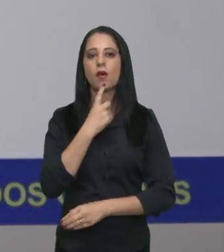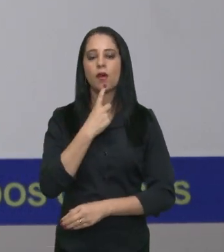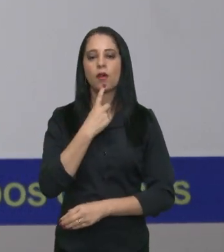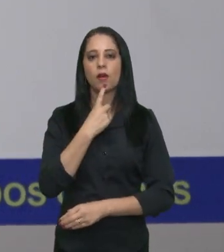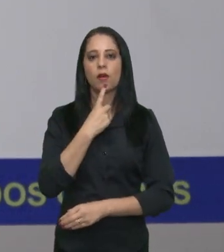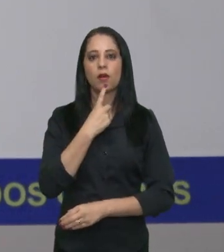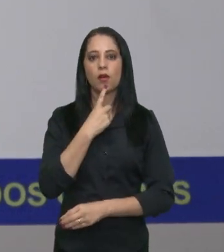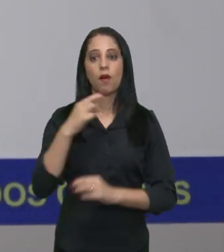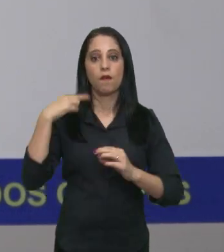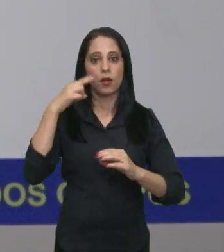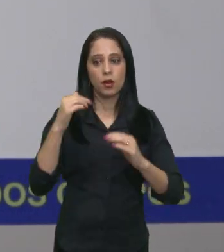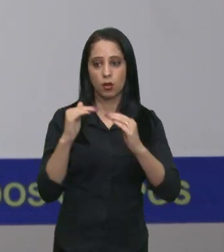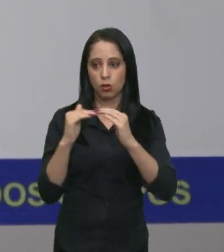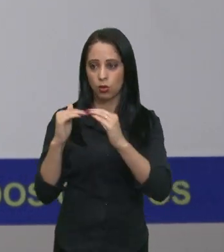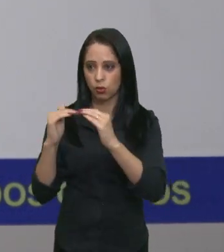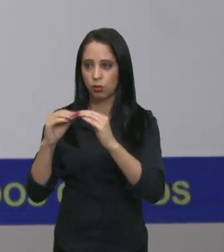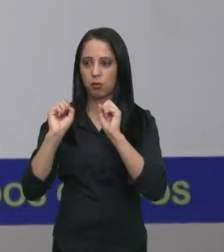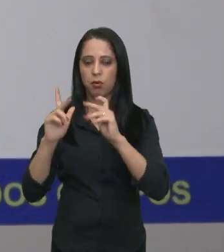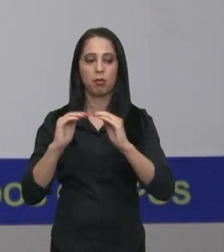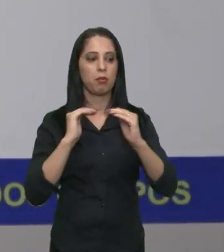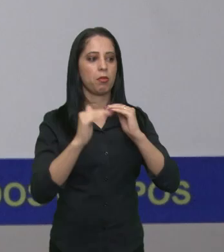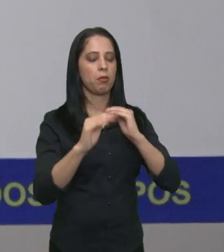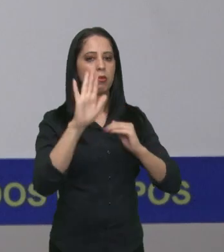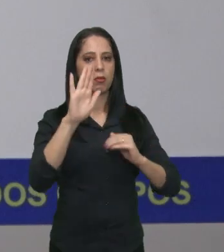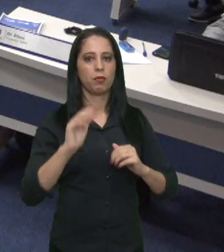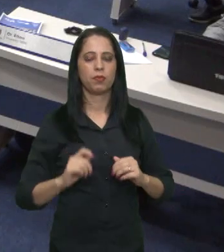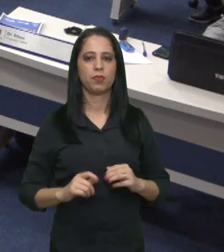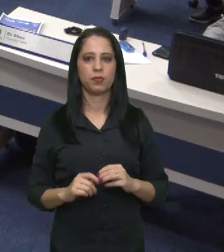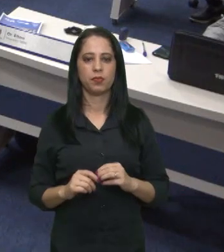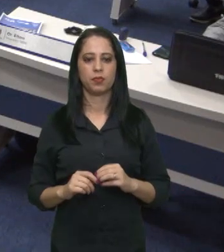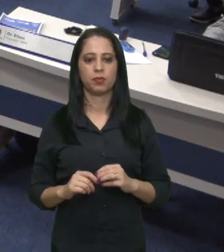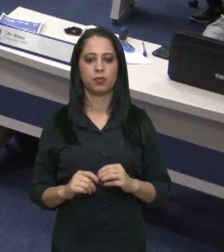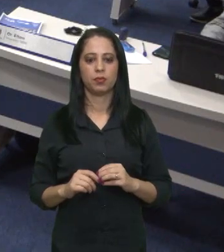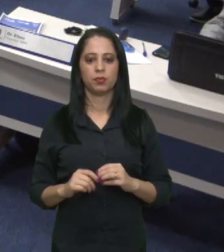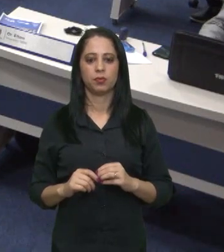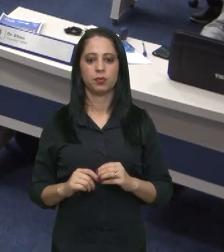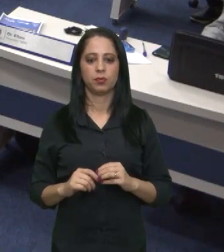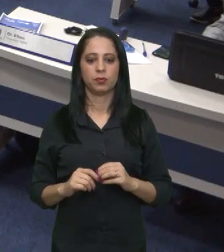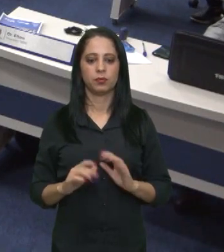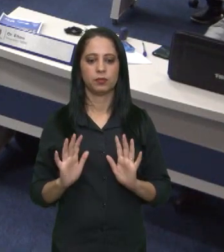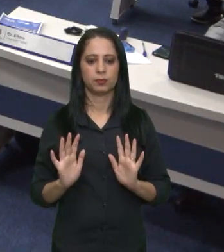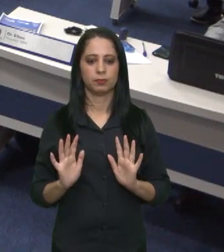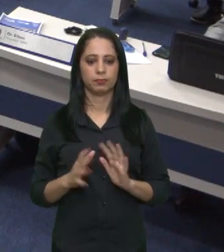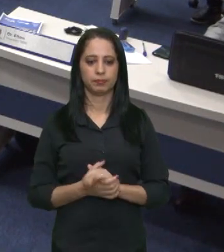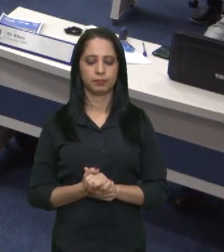Silvério. Vereador Salvorado, permaneça a comissão, os contrários se manifestem. Nem.